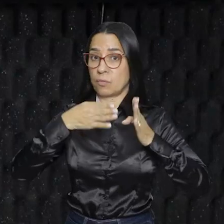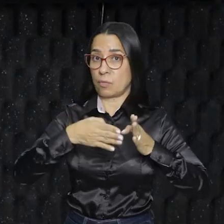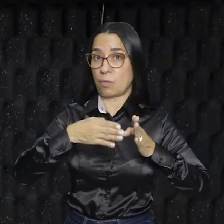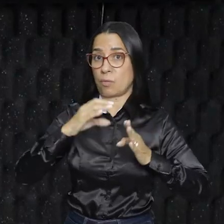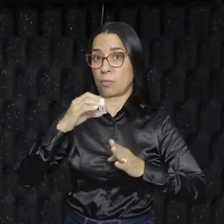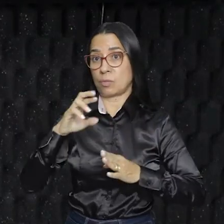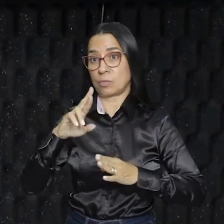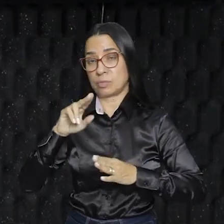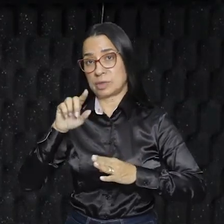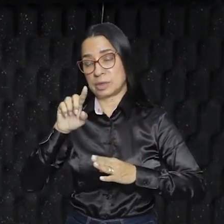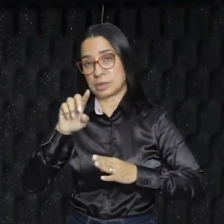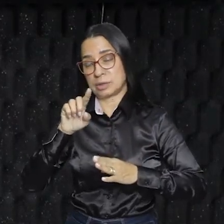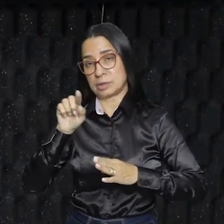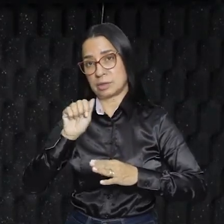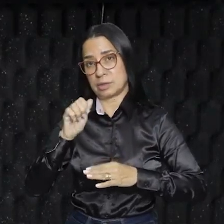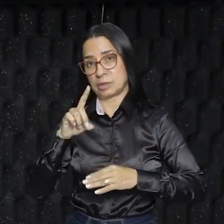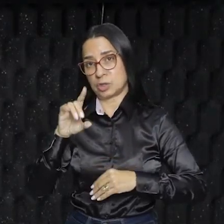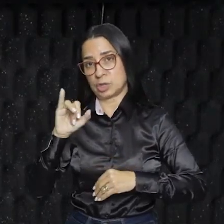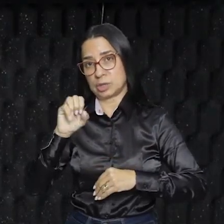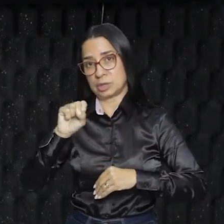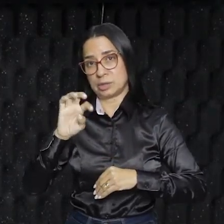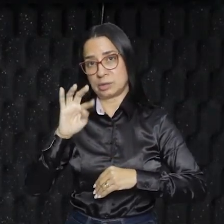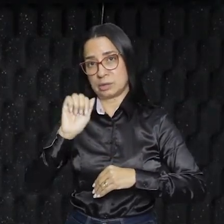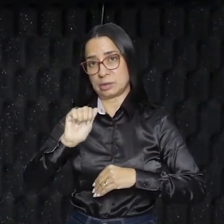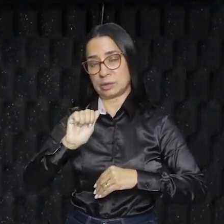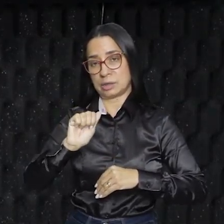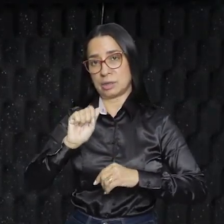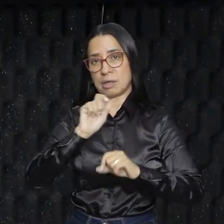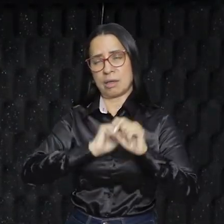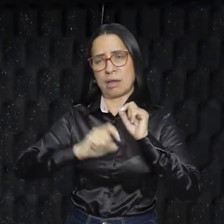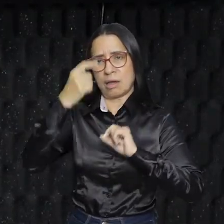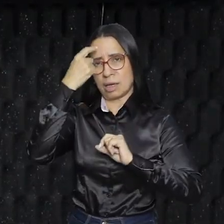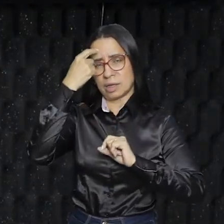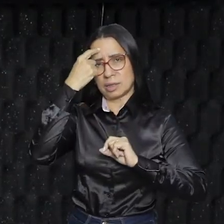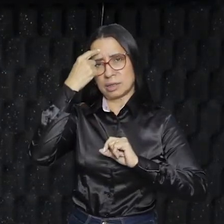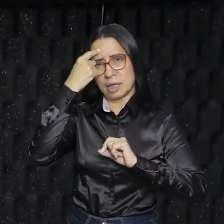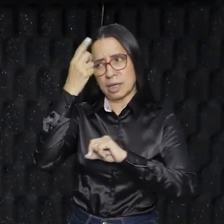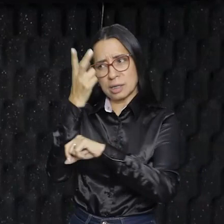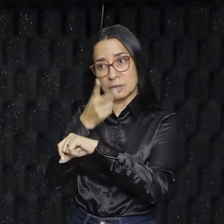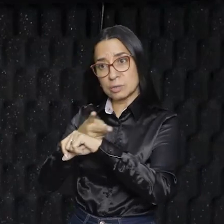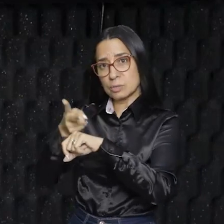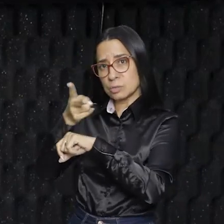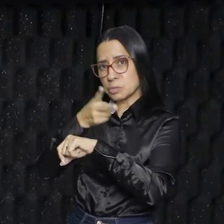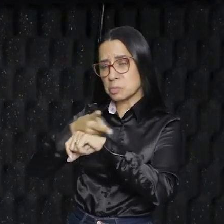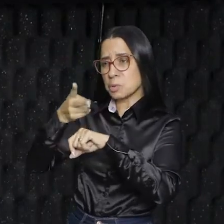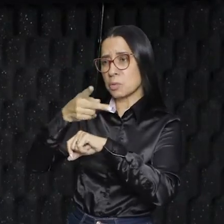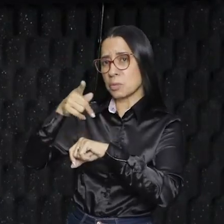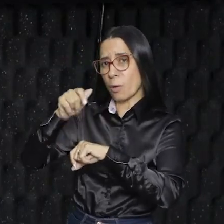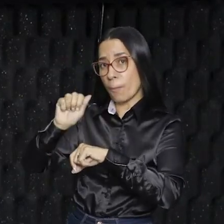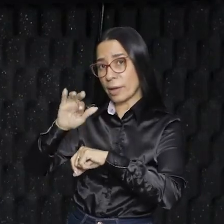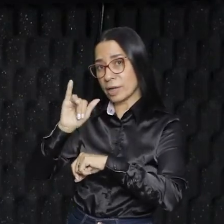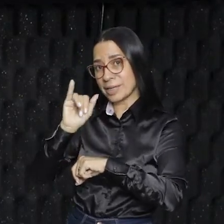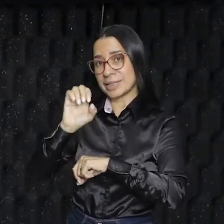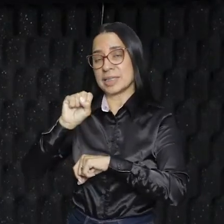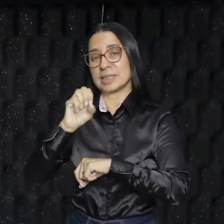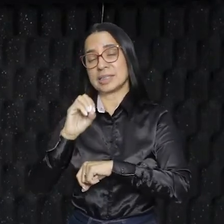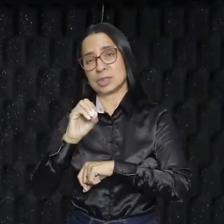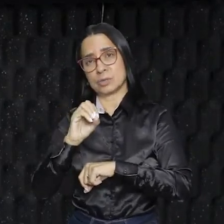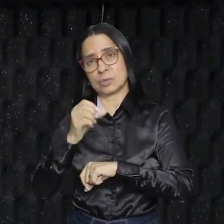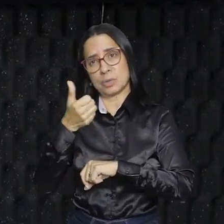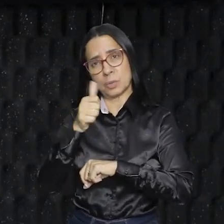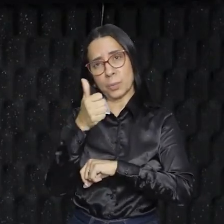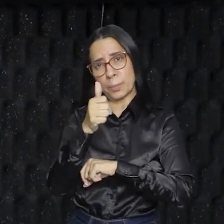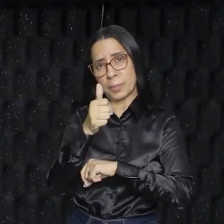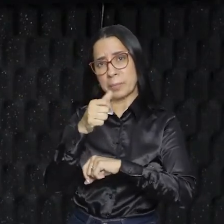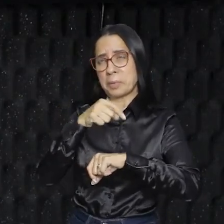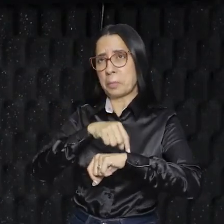cruzadista, a ideia de buscar o paraíso, que no primeiro momento seria as Índias, a Ásia,